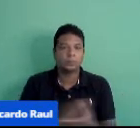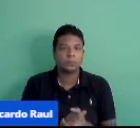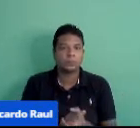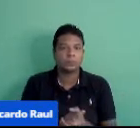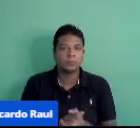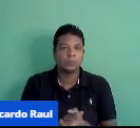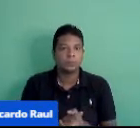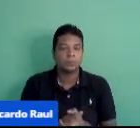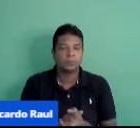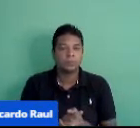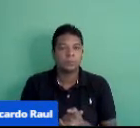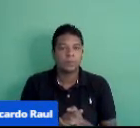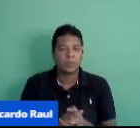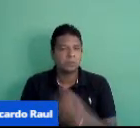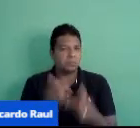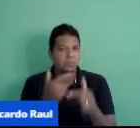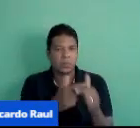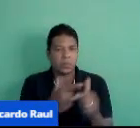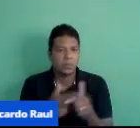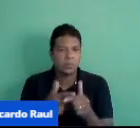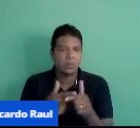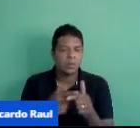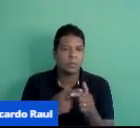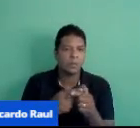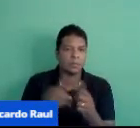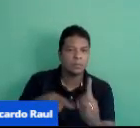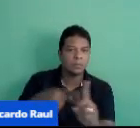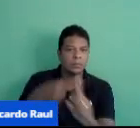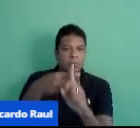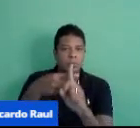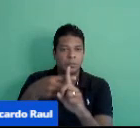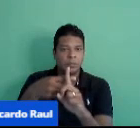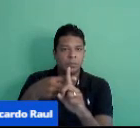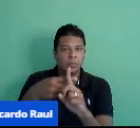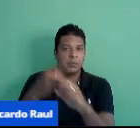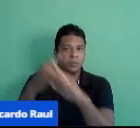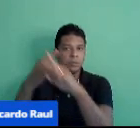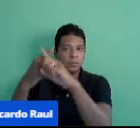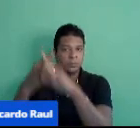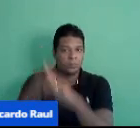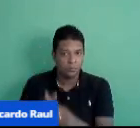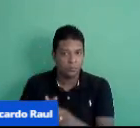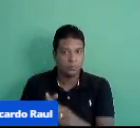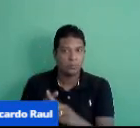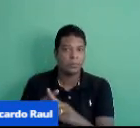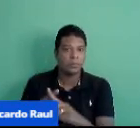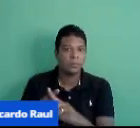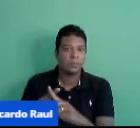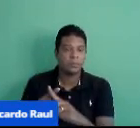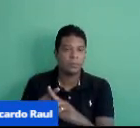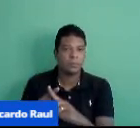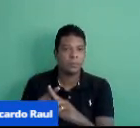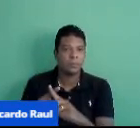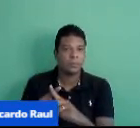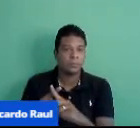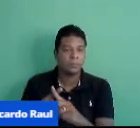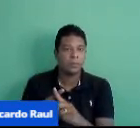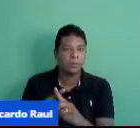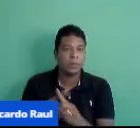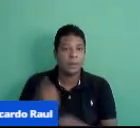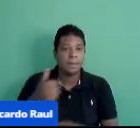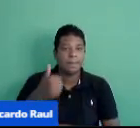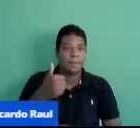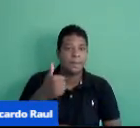né? É uma resolução de problemas que envolve adição, multiplicação, né, e tal. Agora, já a primeira, segunda e a